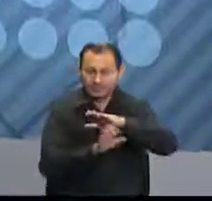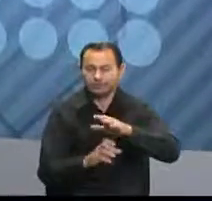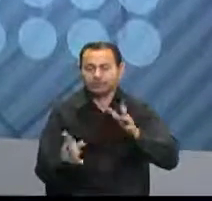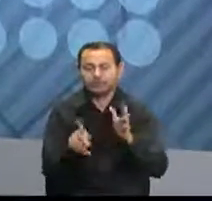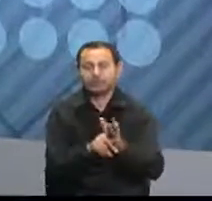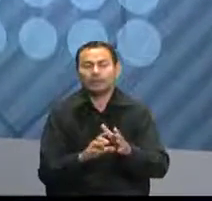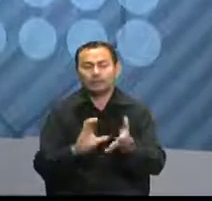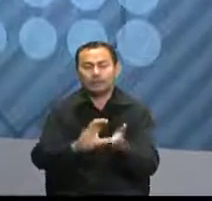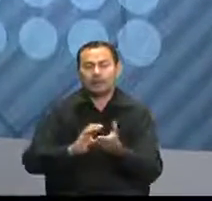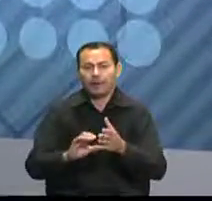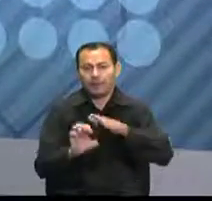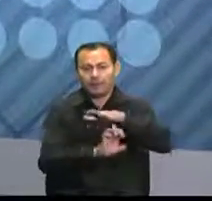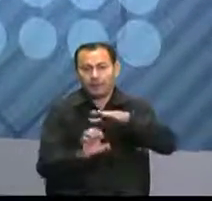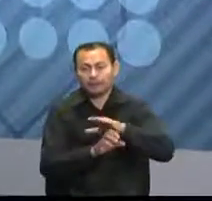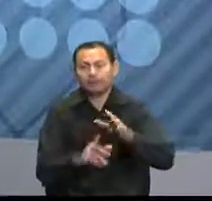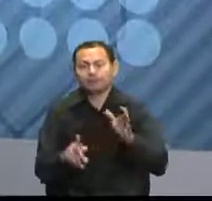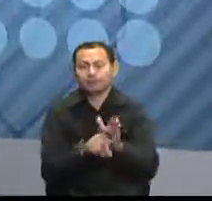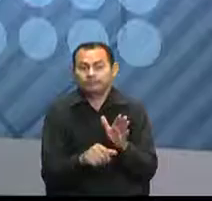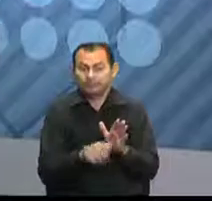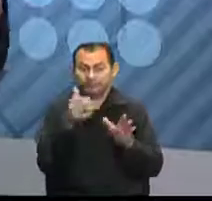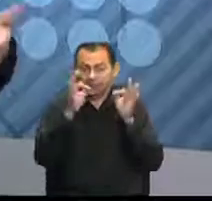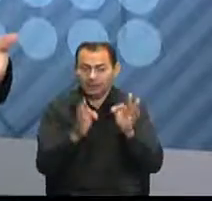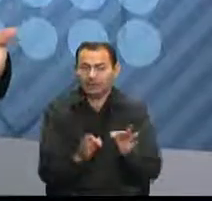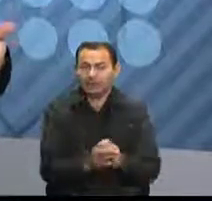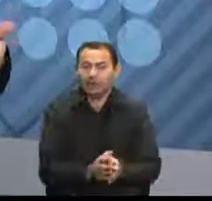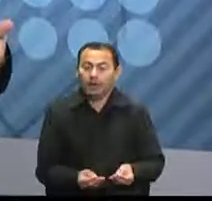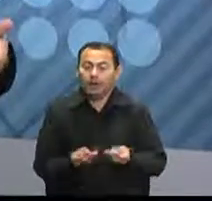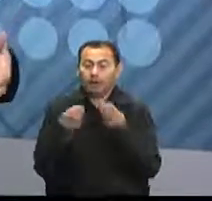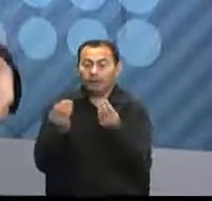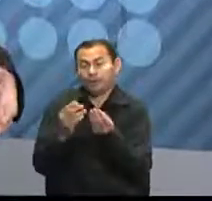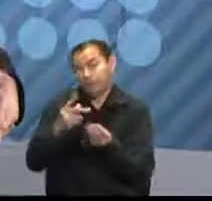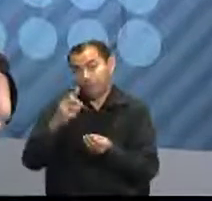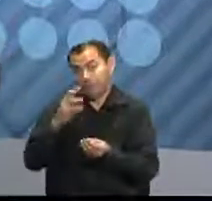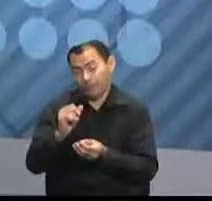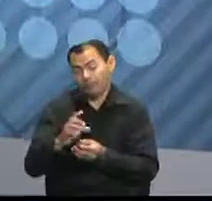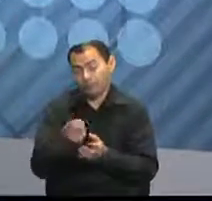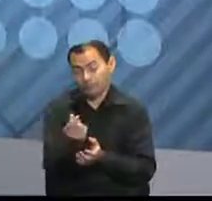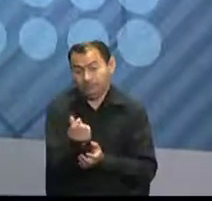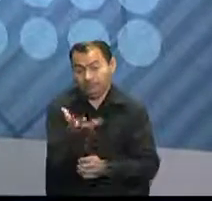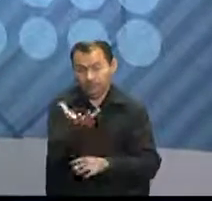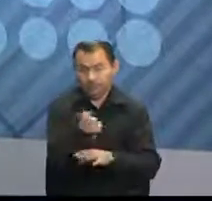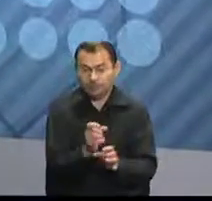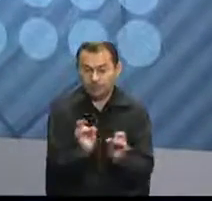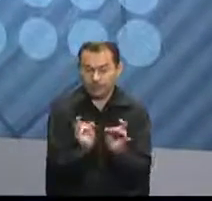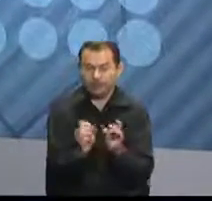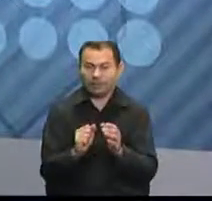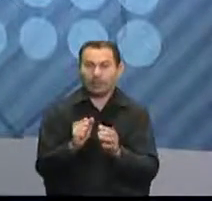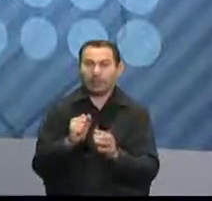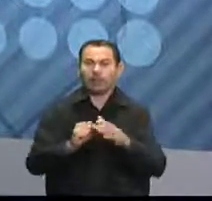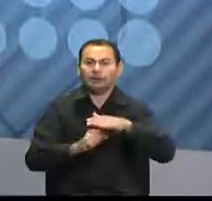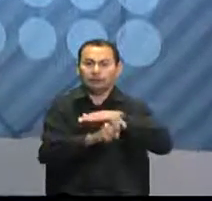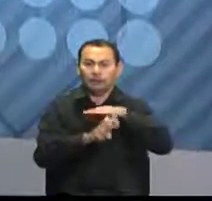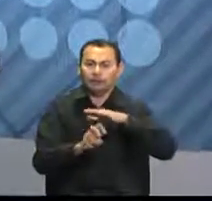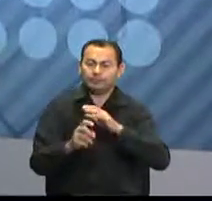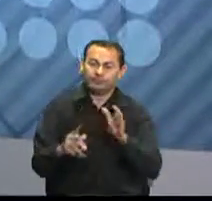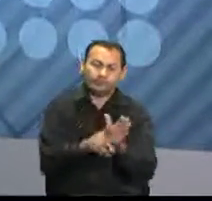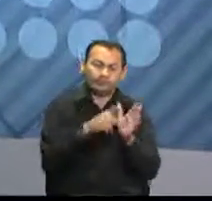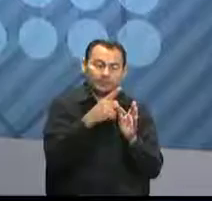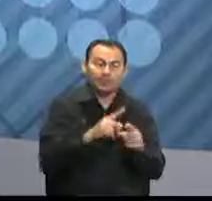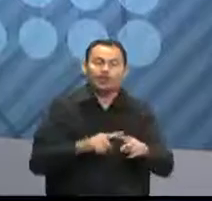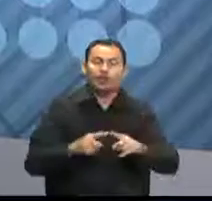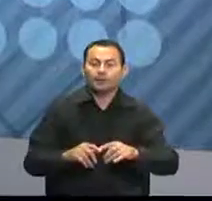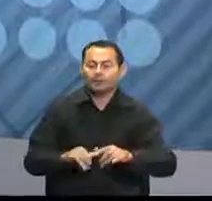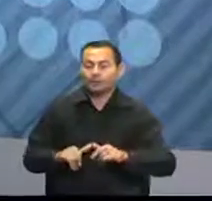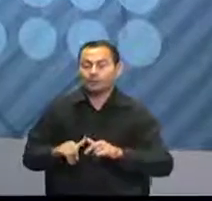isso é mercado primário tudo bem ela faz a oferta pública o dinheiro que ela arrecada na venda das ações fica com ela porém no